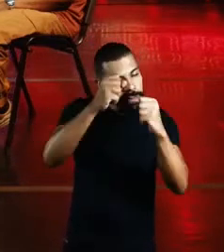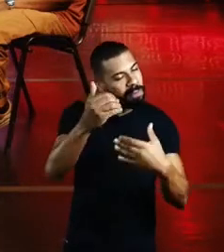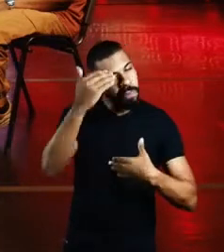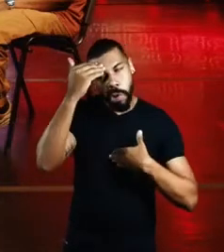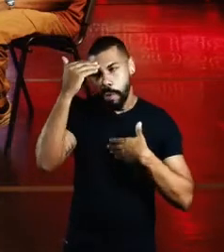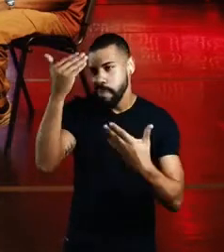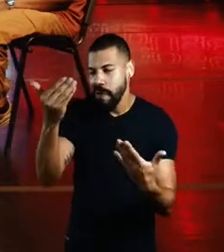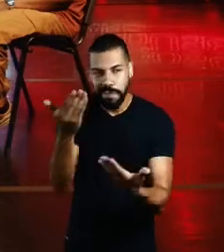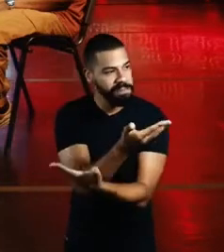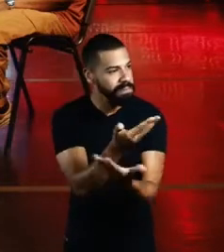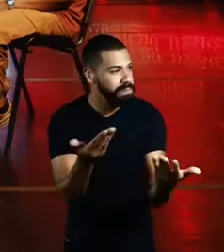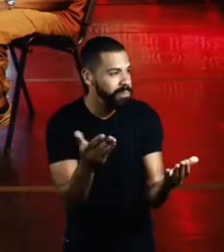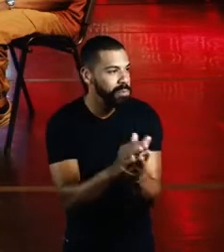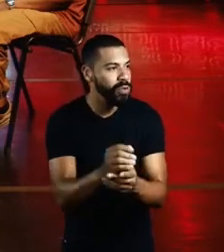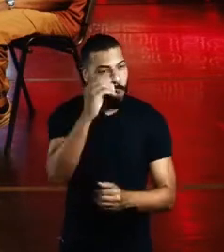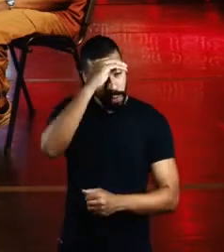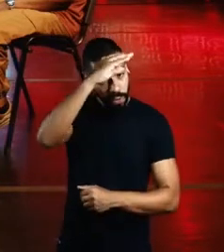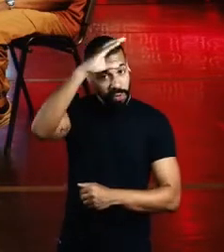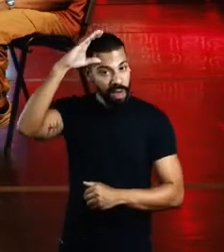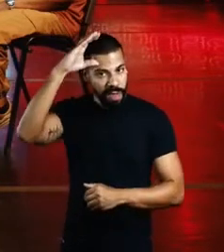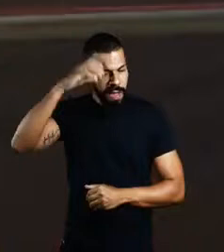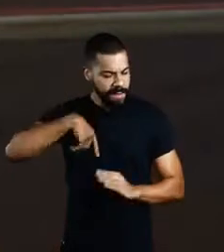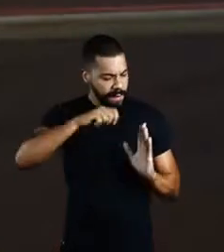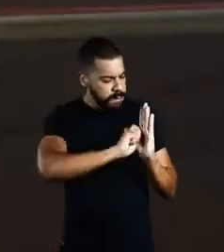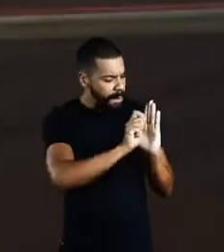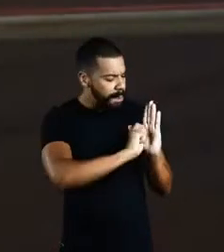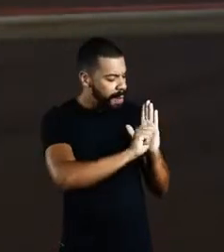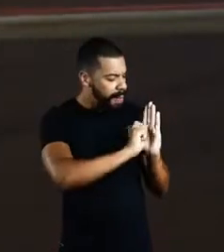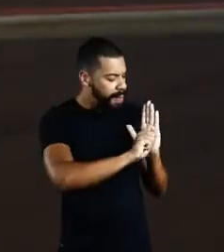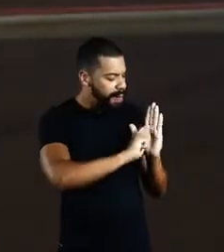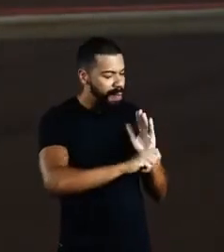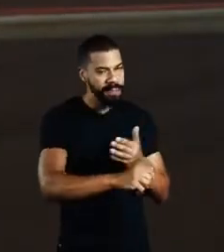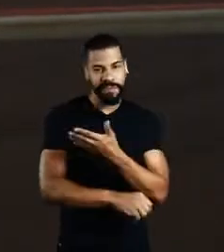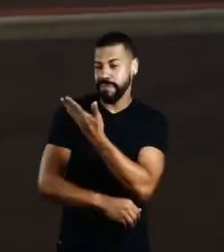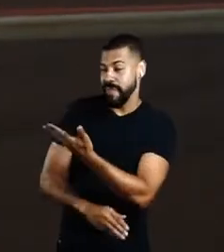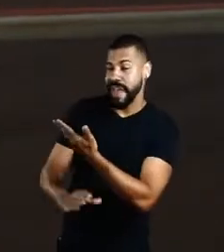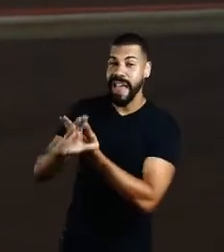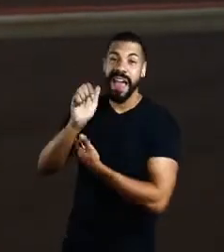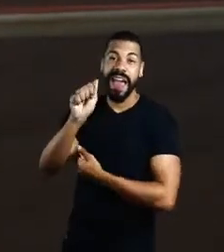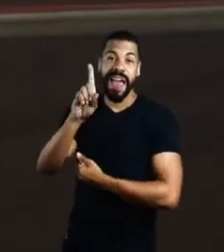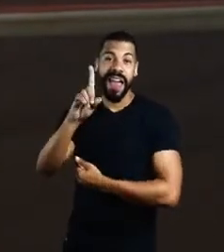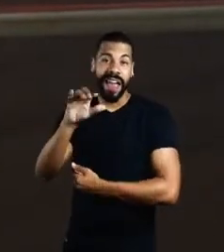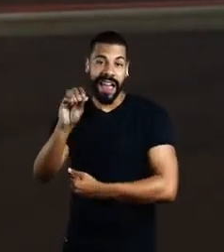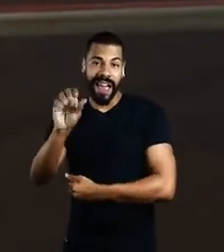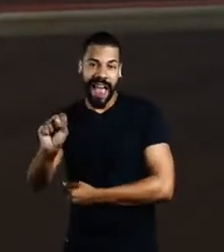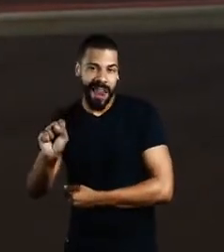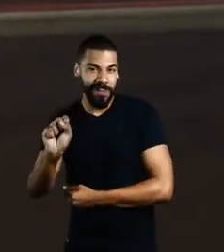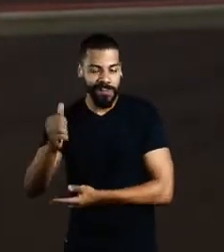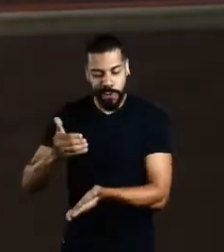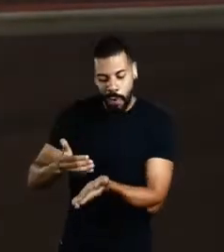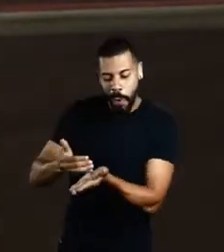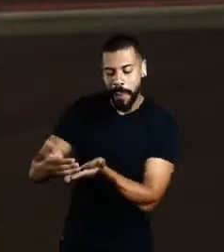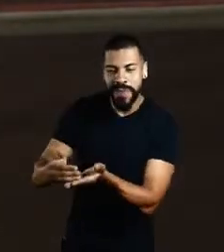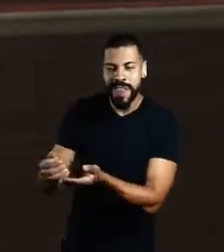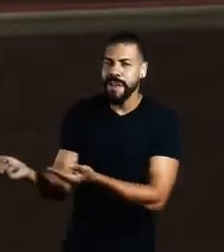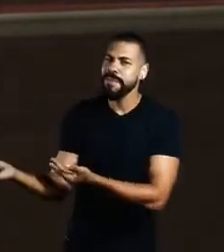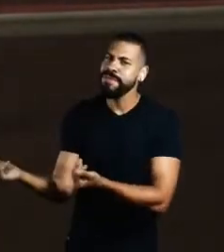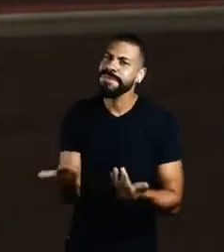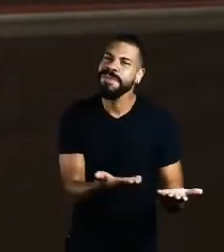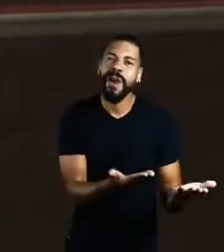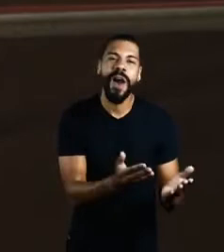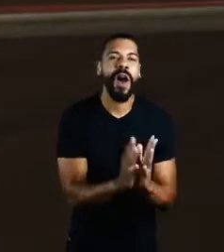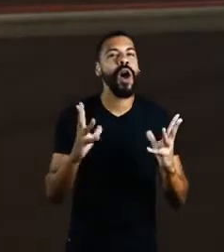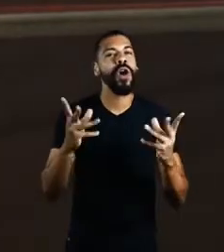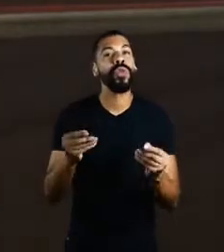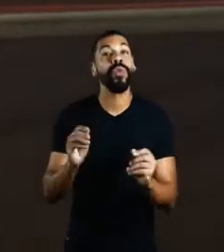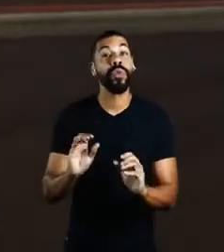no meu livro de conhecimento, de anotações. Carlos Família, o Sug Knight da nova geração, muito obrigado a toda a equipe Chic